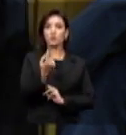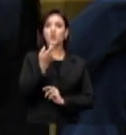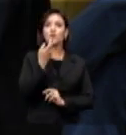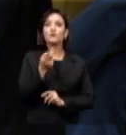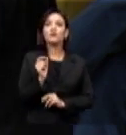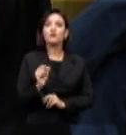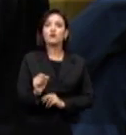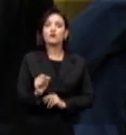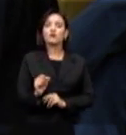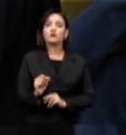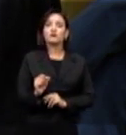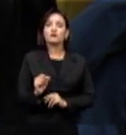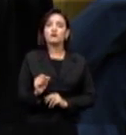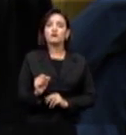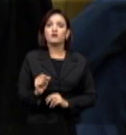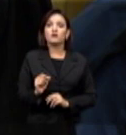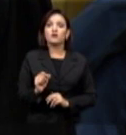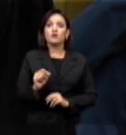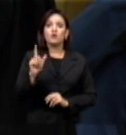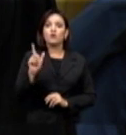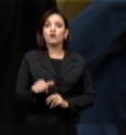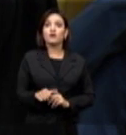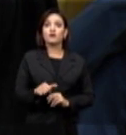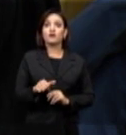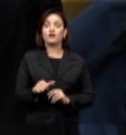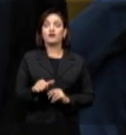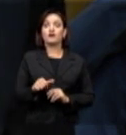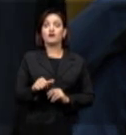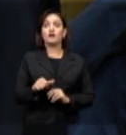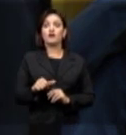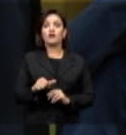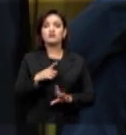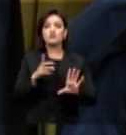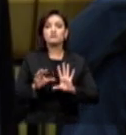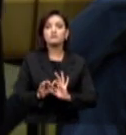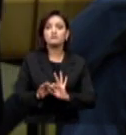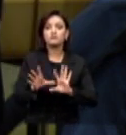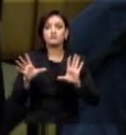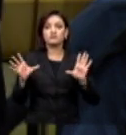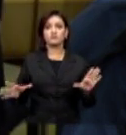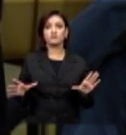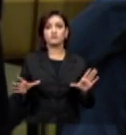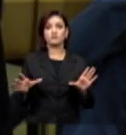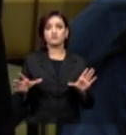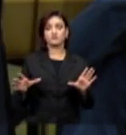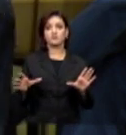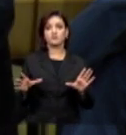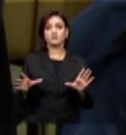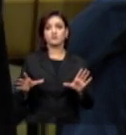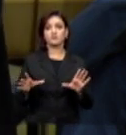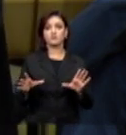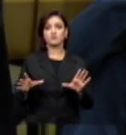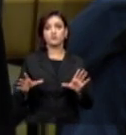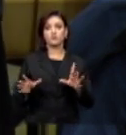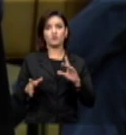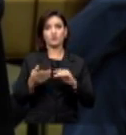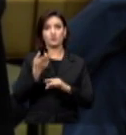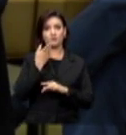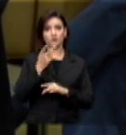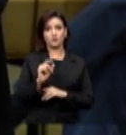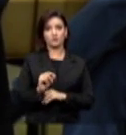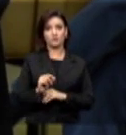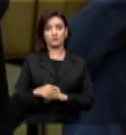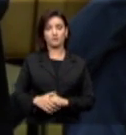o contorno do que é essa legalização, do que é essa parametrização legal. Ele fala